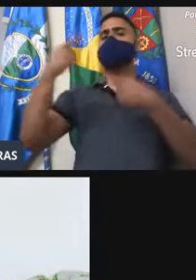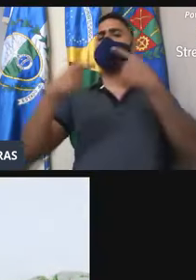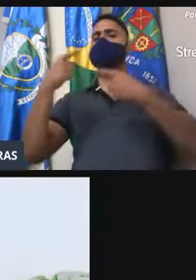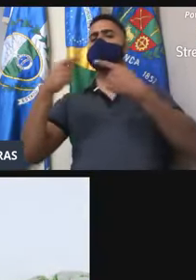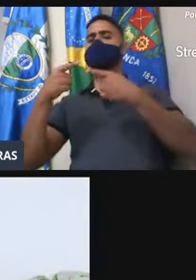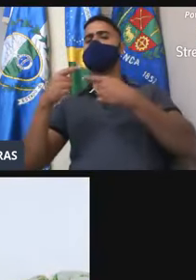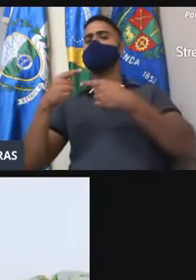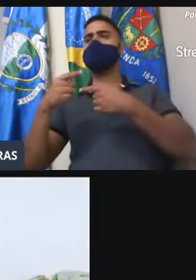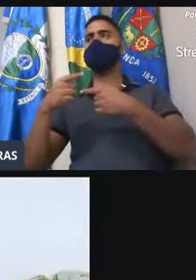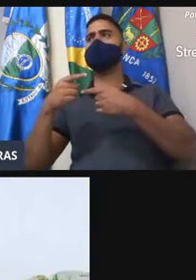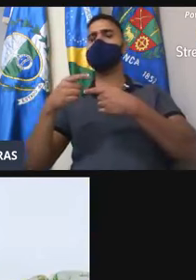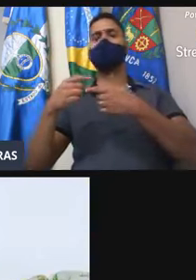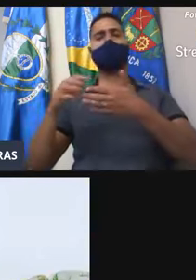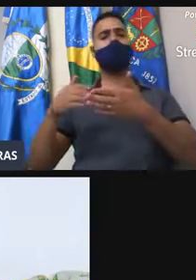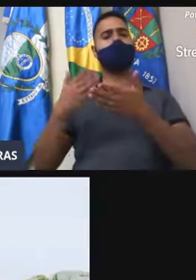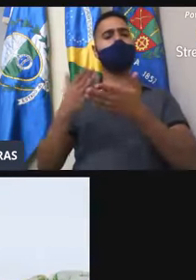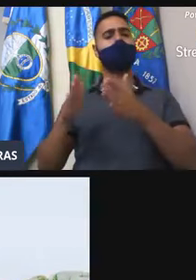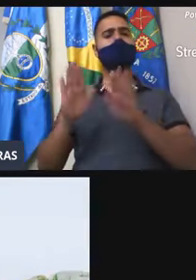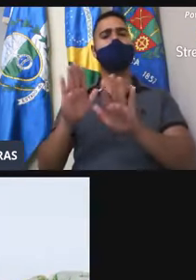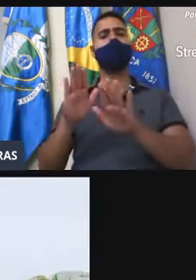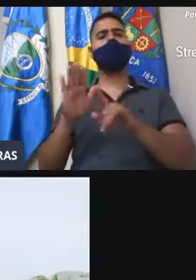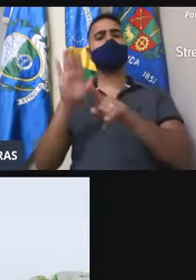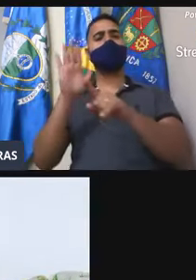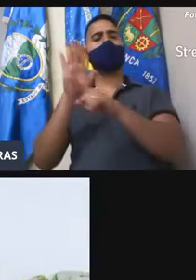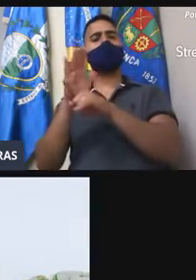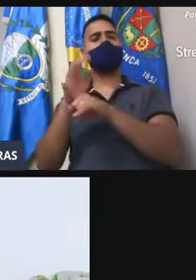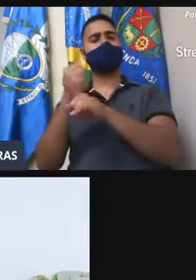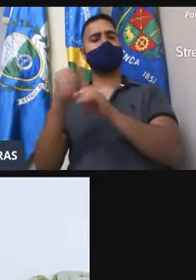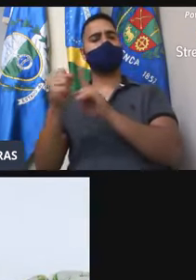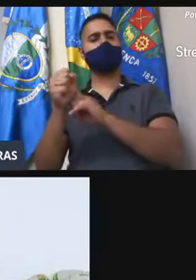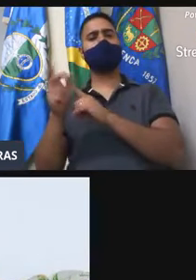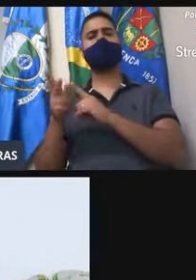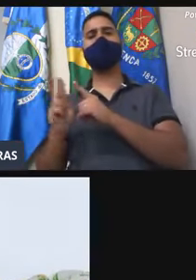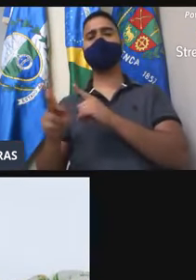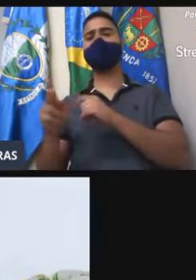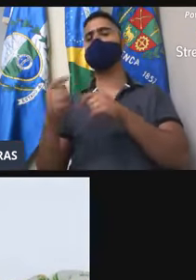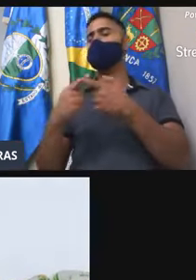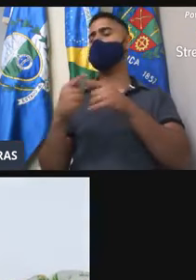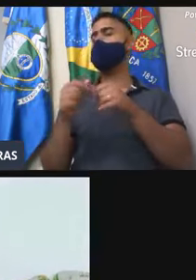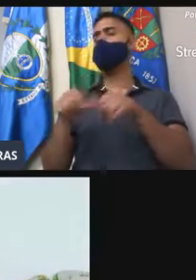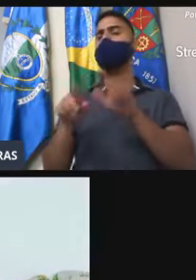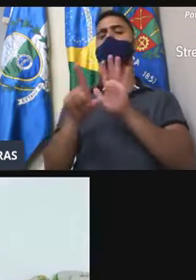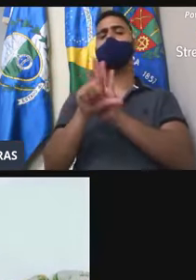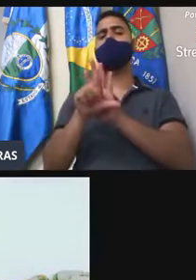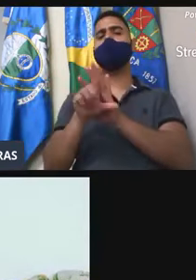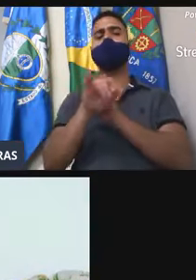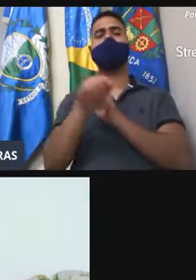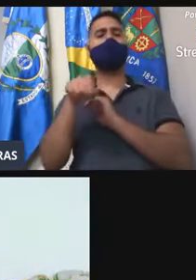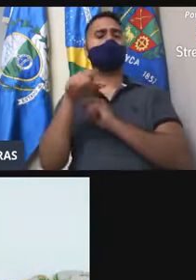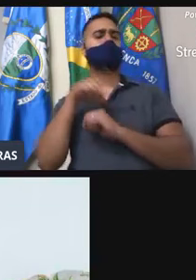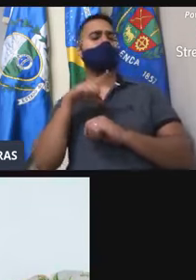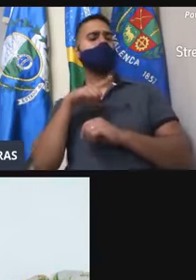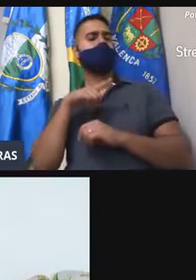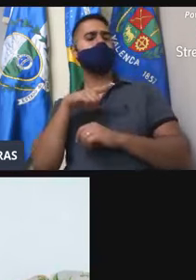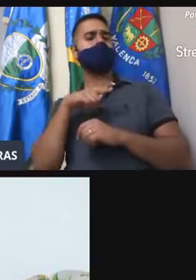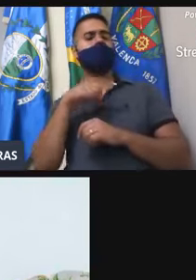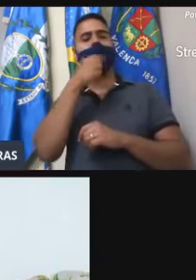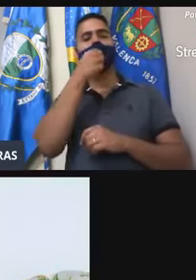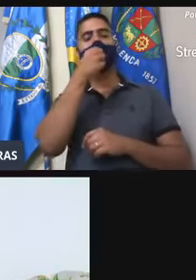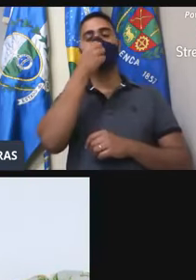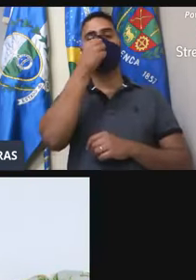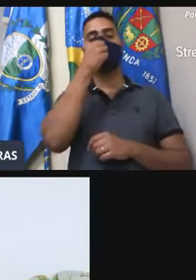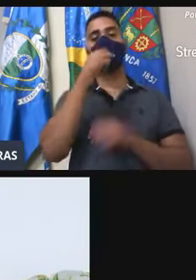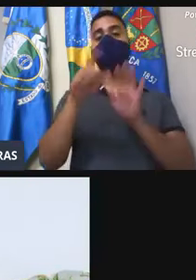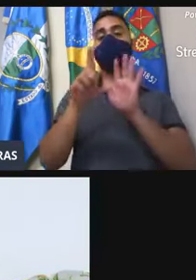passam, mas a política de assistência ela acaba sendo normatizada por forma de lei. E você tendo uma política por forma de lei,